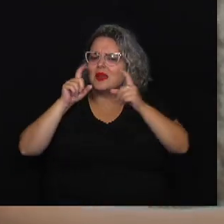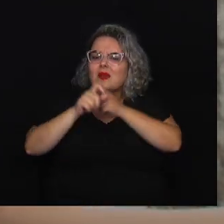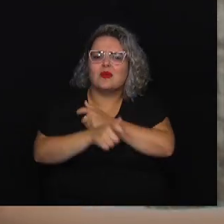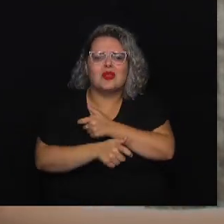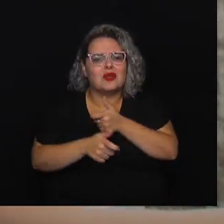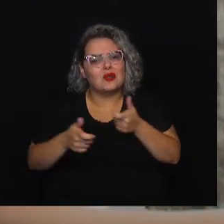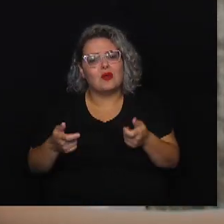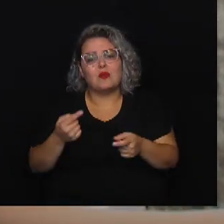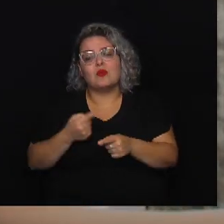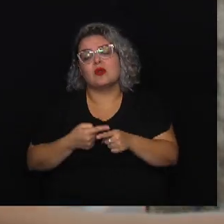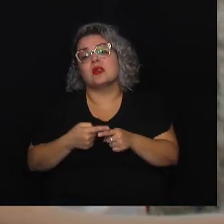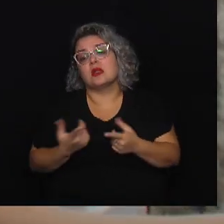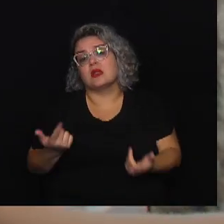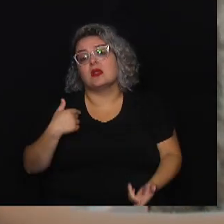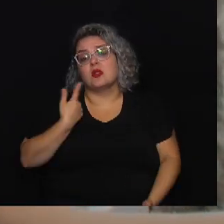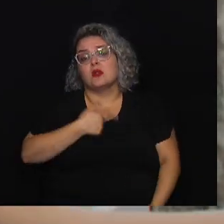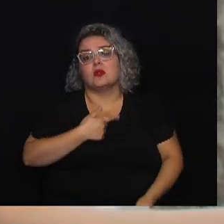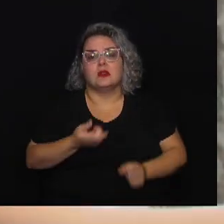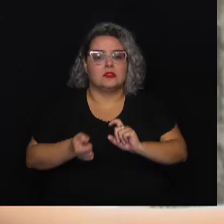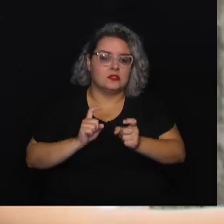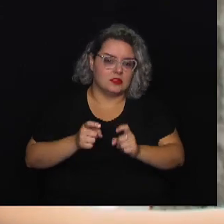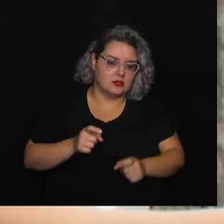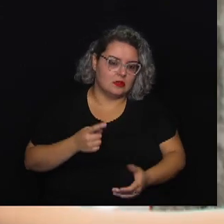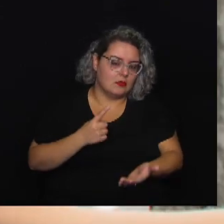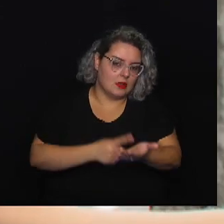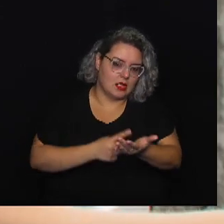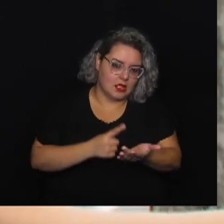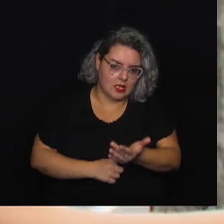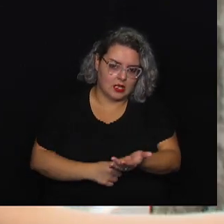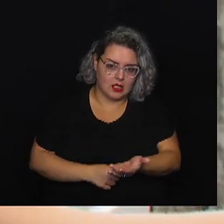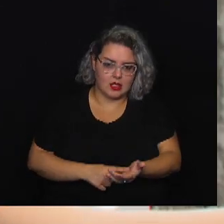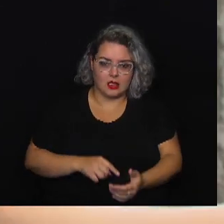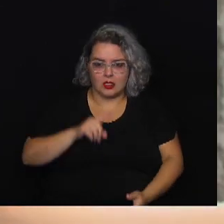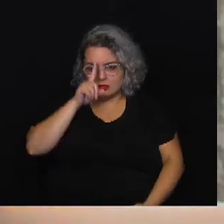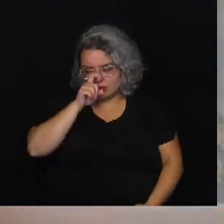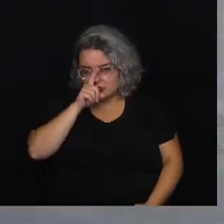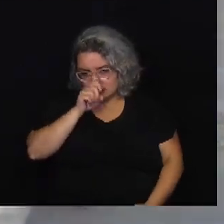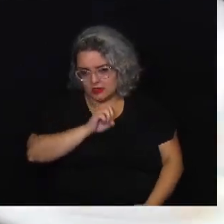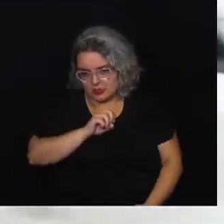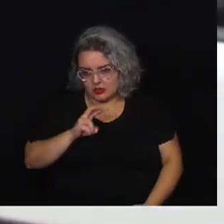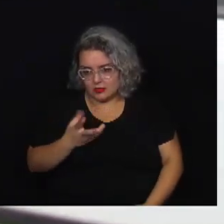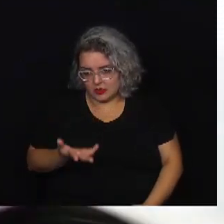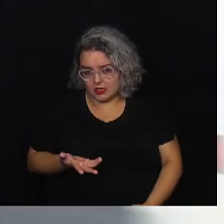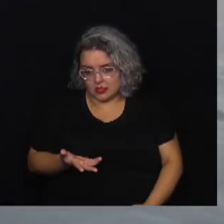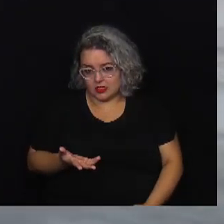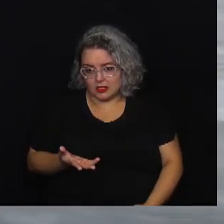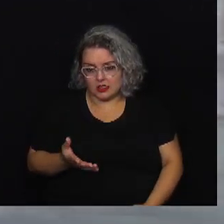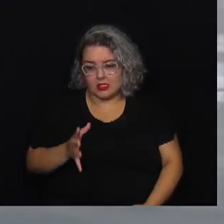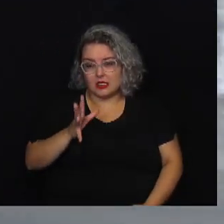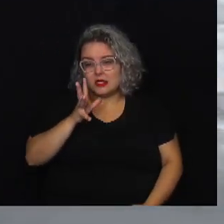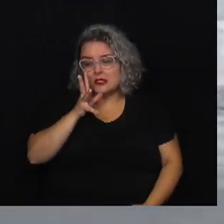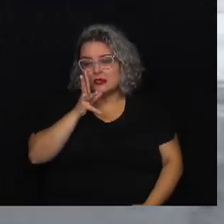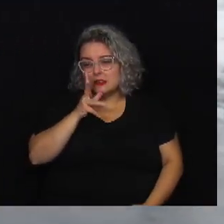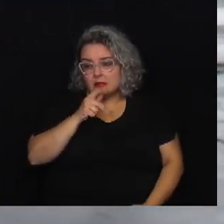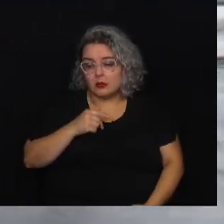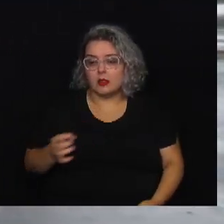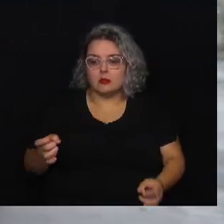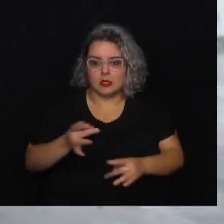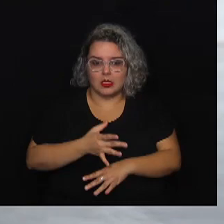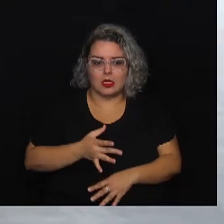mesmo porque a gente tem reuniões às vezes marcadas aqui no Hospital Ouro Verde e ela termina à tarde e da noite, a gente não